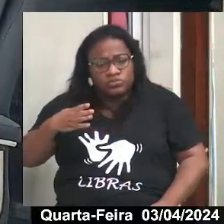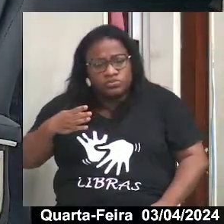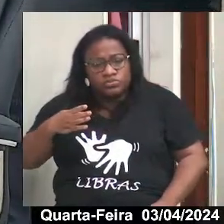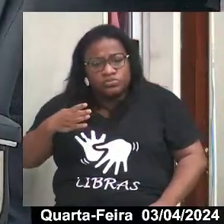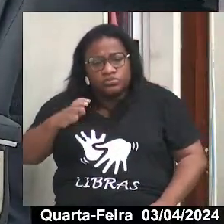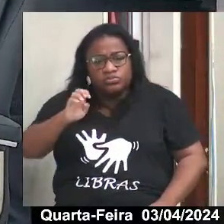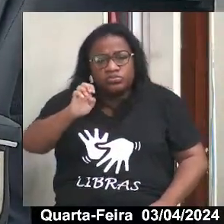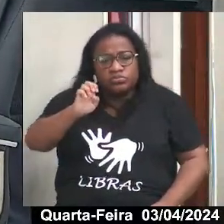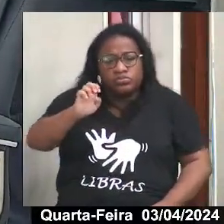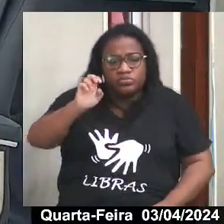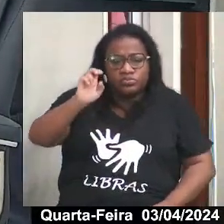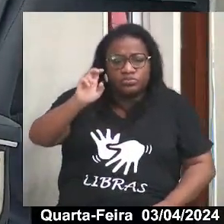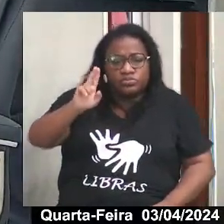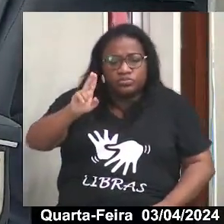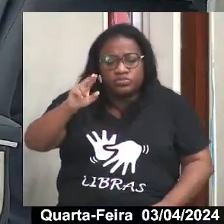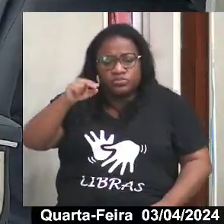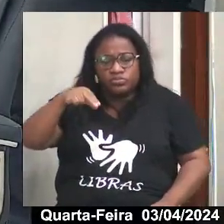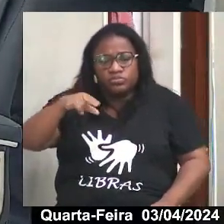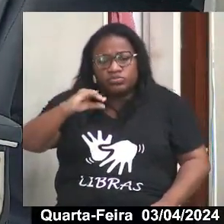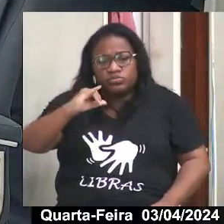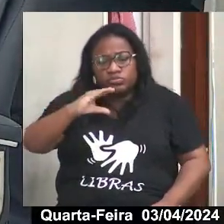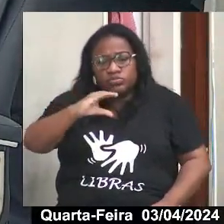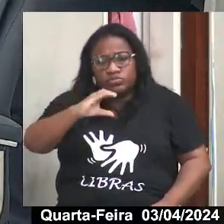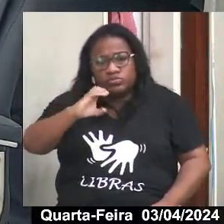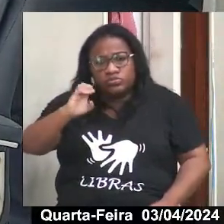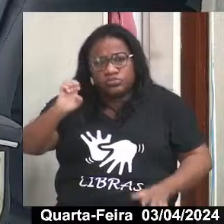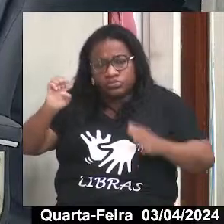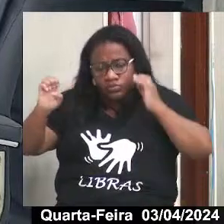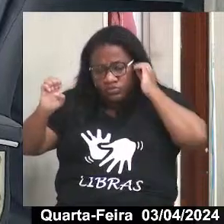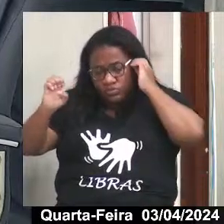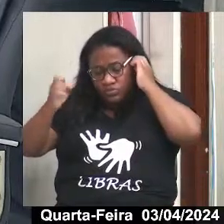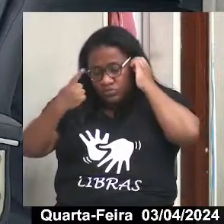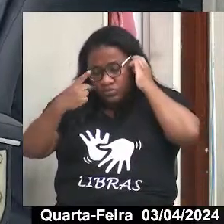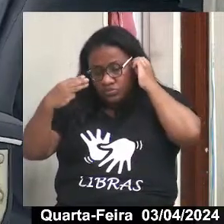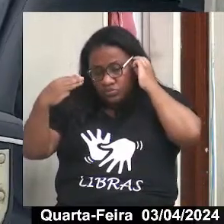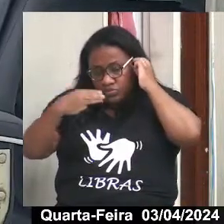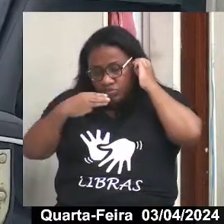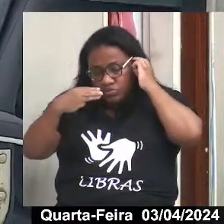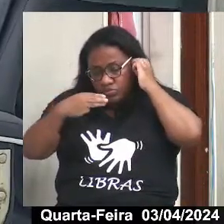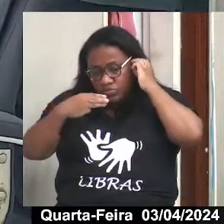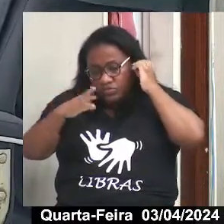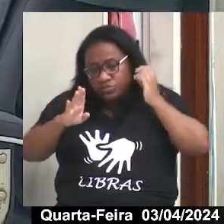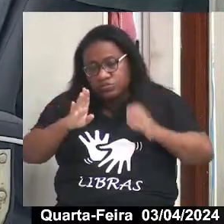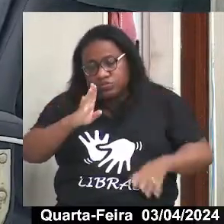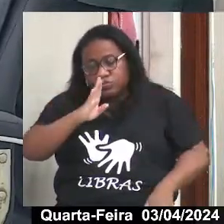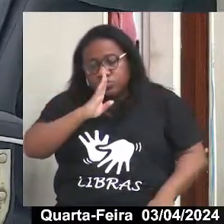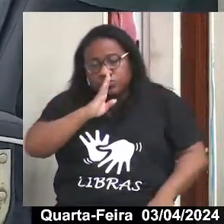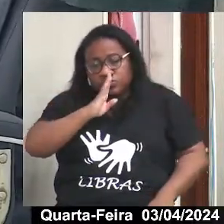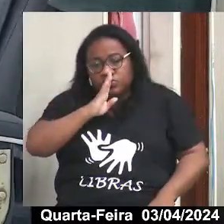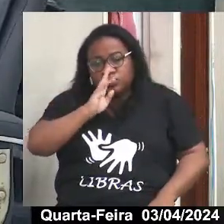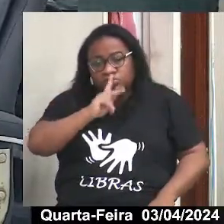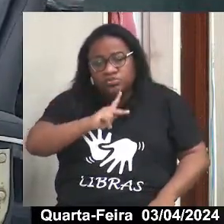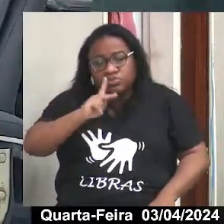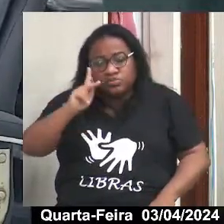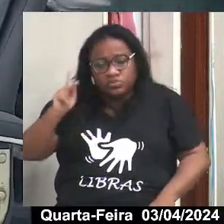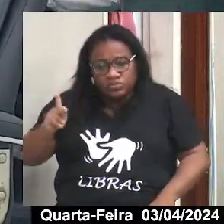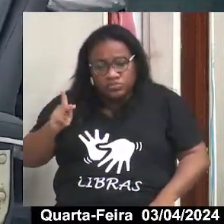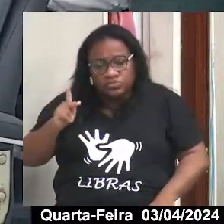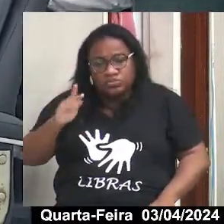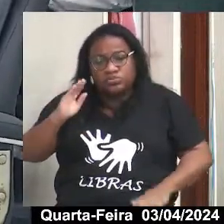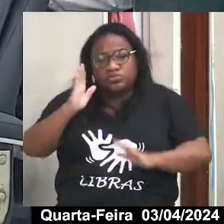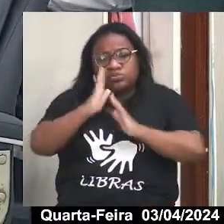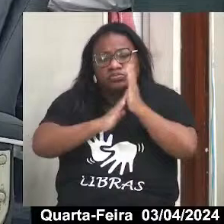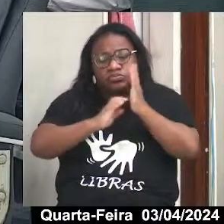do falecimento da dona Eunice Maria da Silva, de 62 anos, que eu havia pedido um minuto de silêncio. Ela é professora do